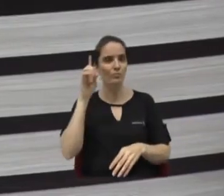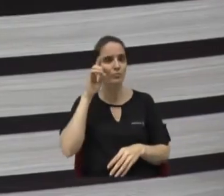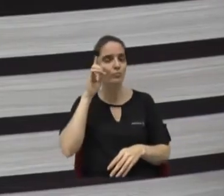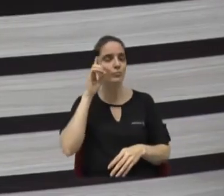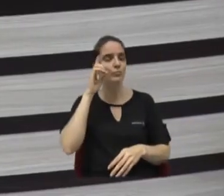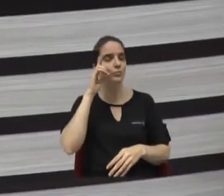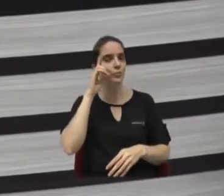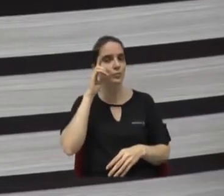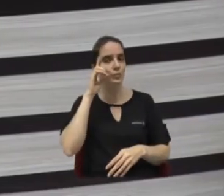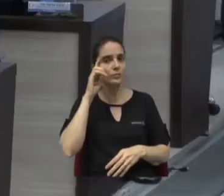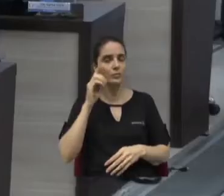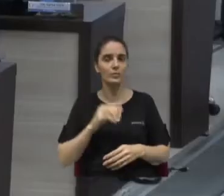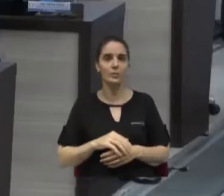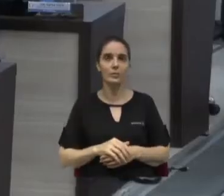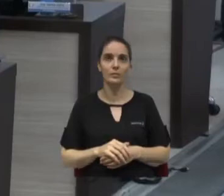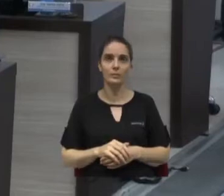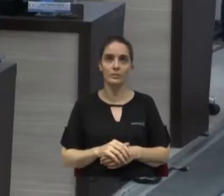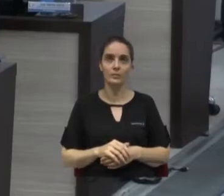na